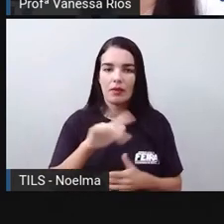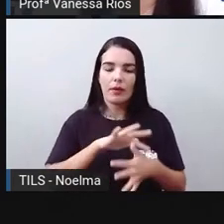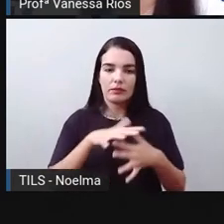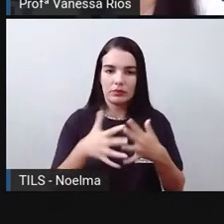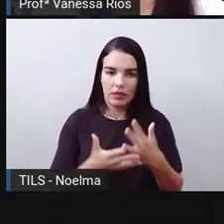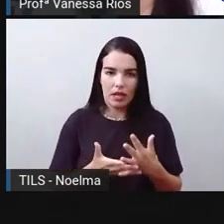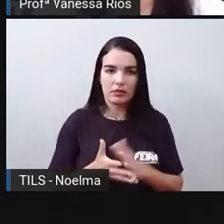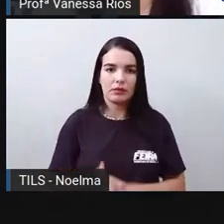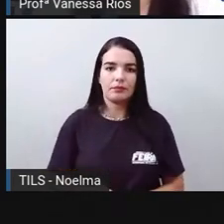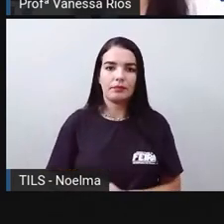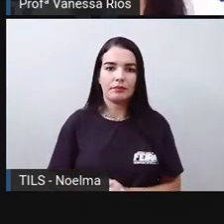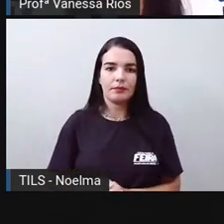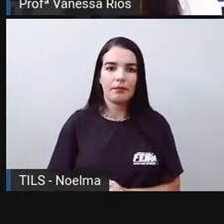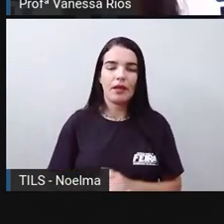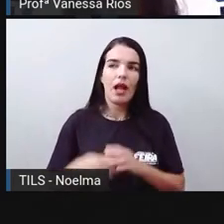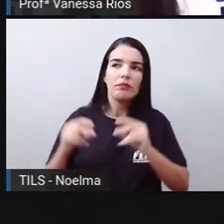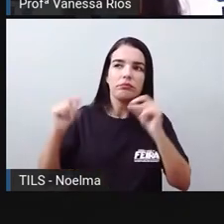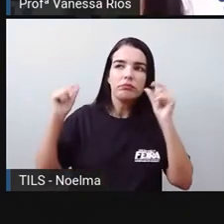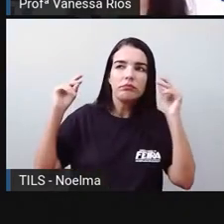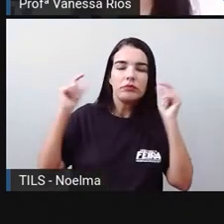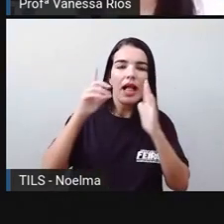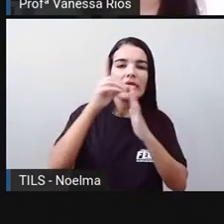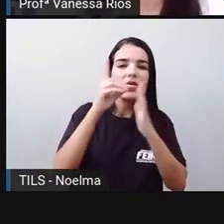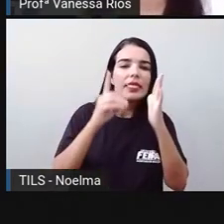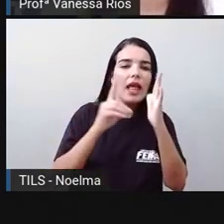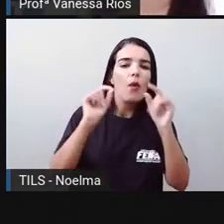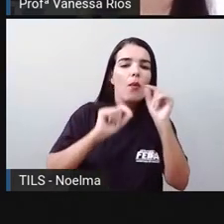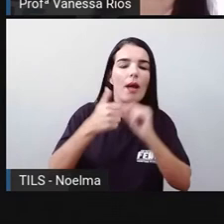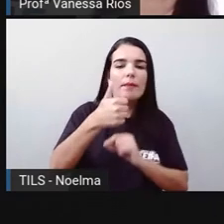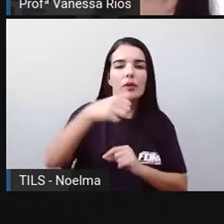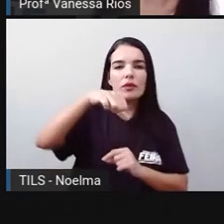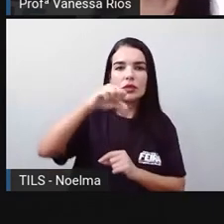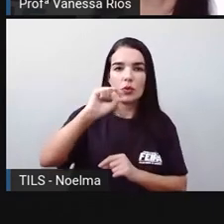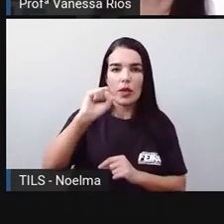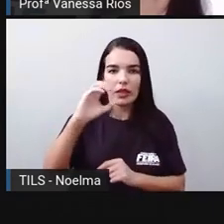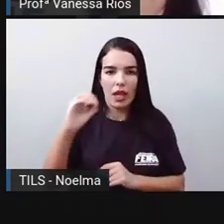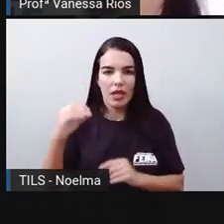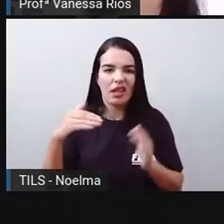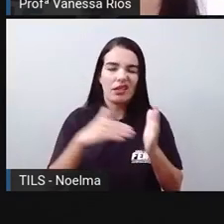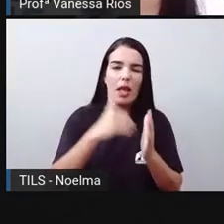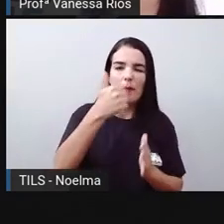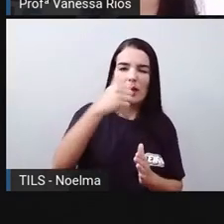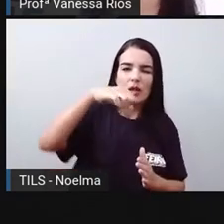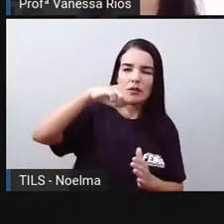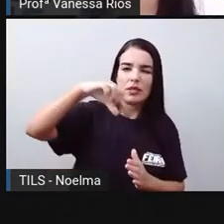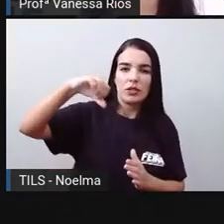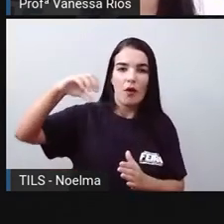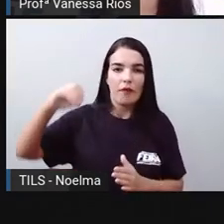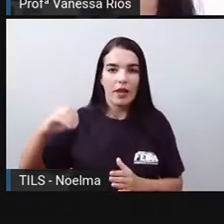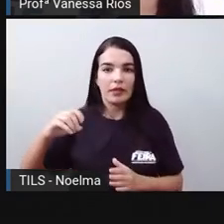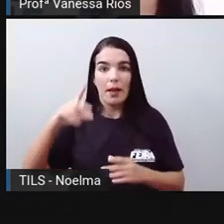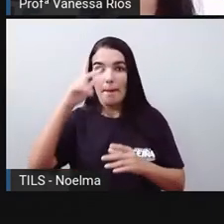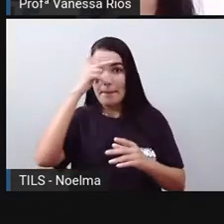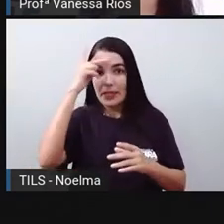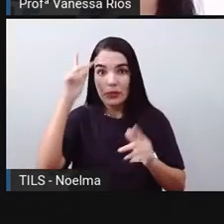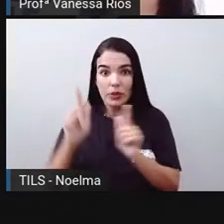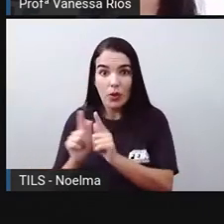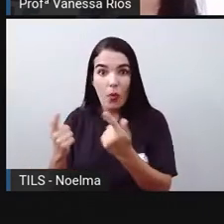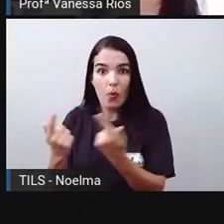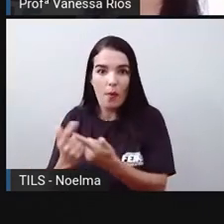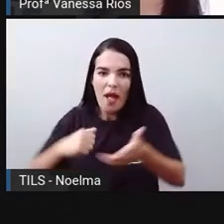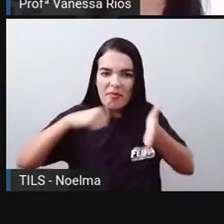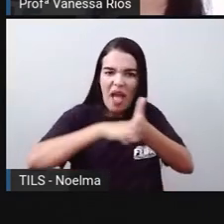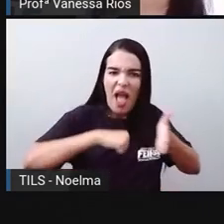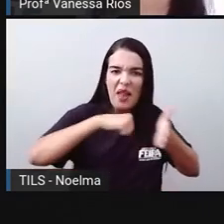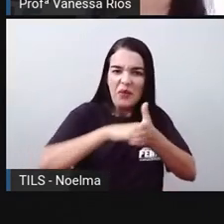E aí, nas décadas de 1980 e 1990, grupos em defesa da comunidade surda